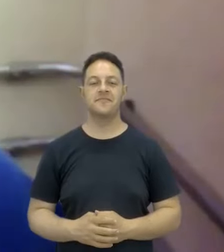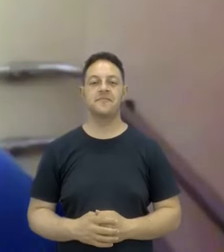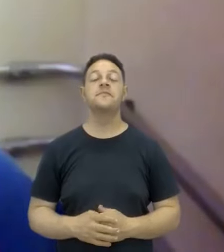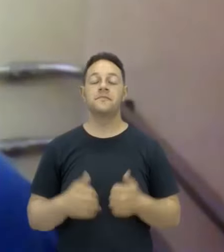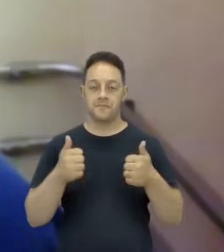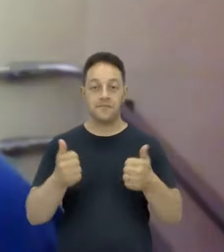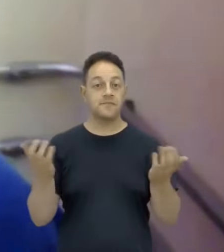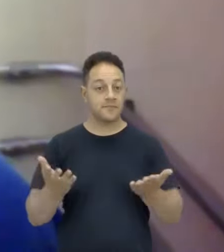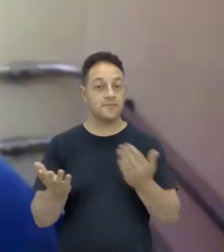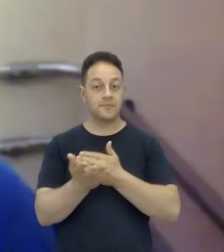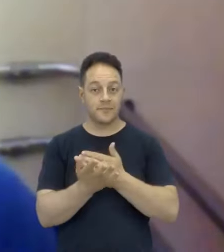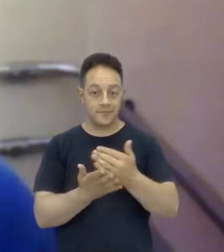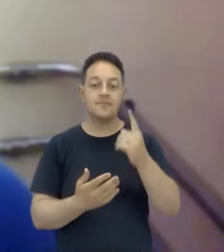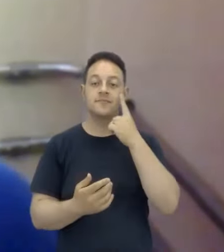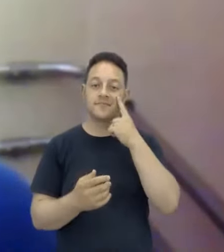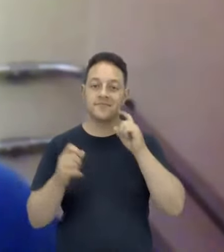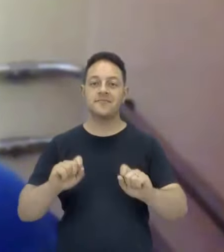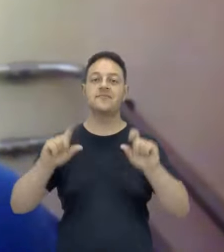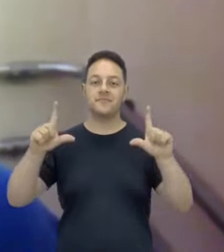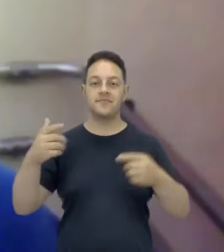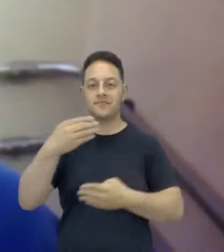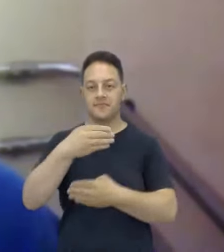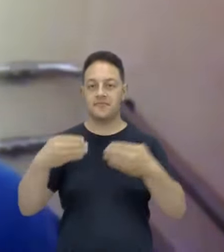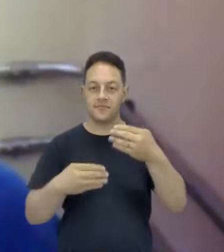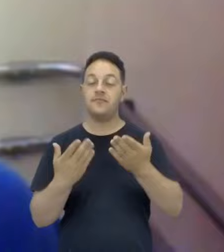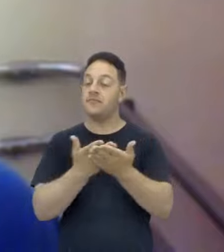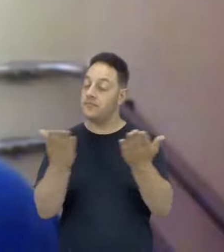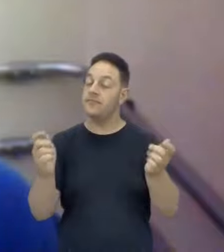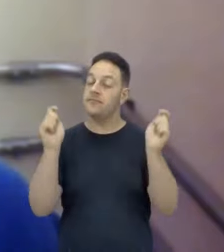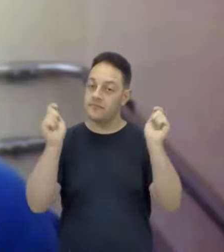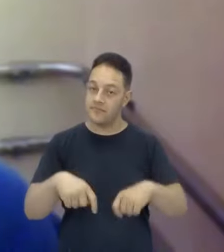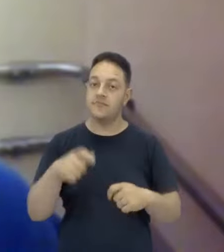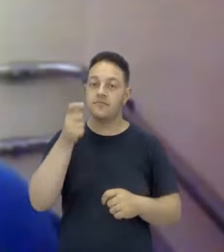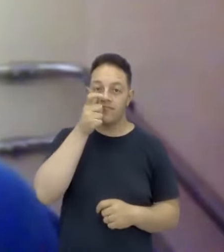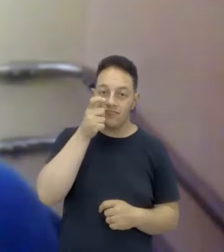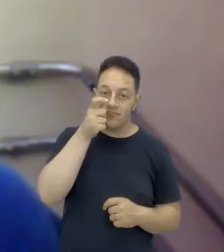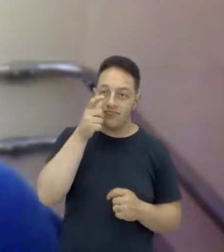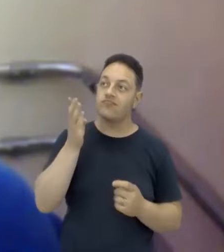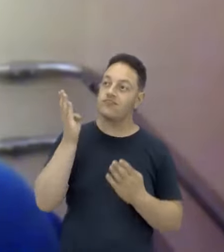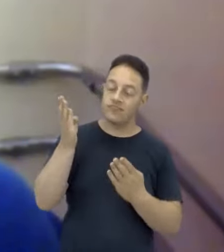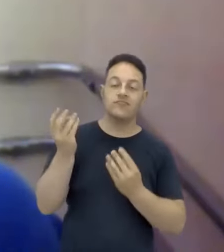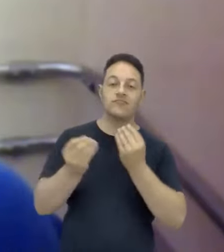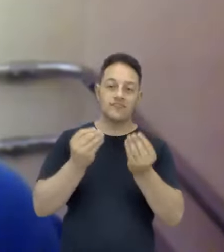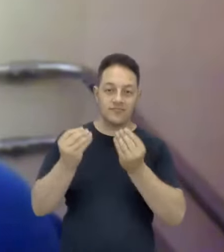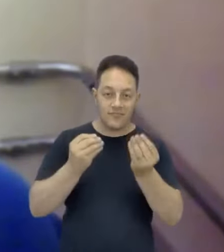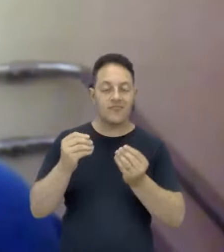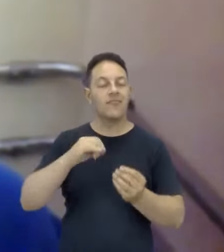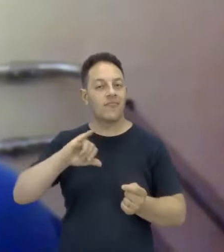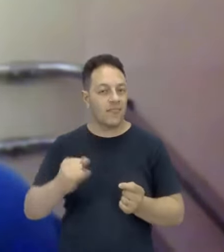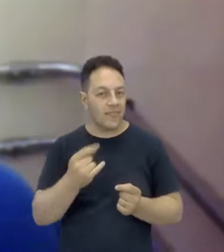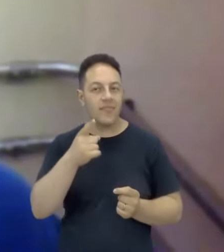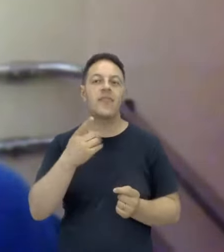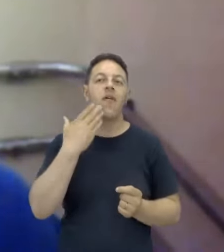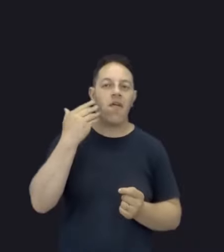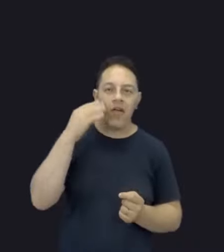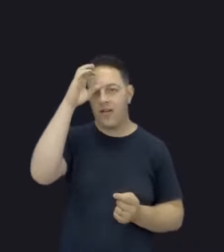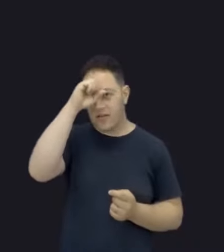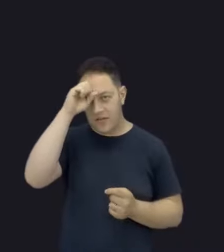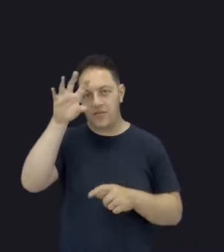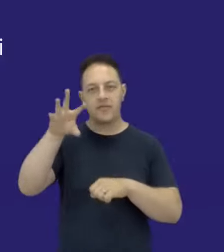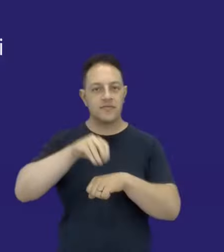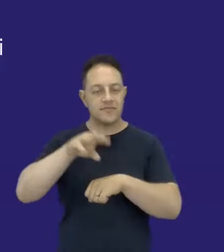Vamos. Eu vou colocar os slides para que vocês possam aproveitar melhor a formação e